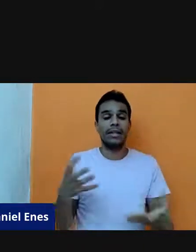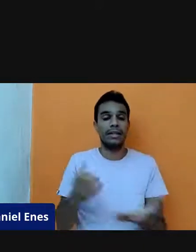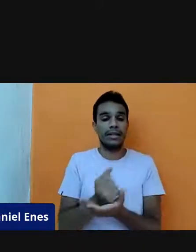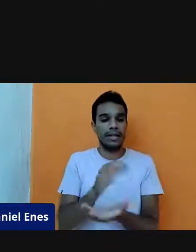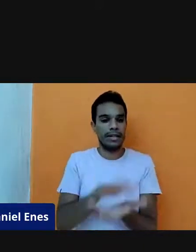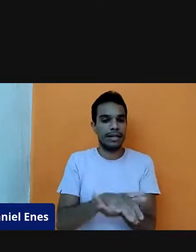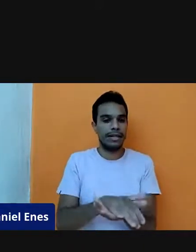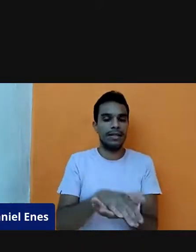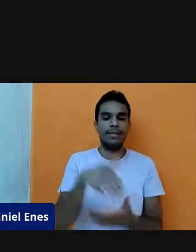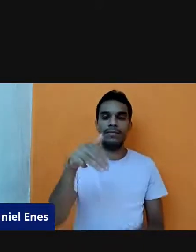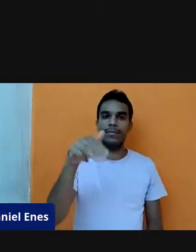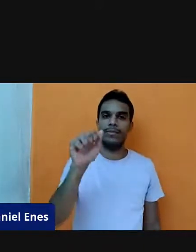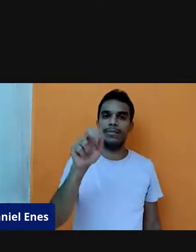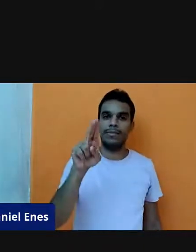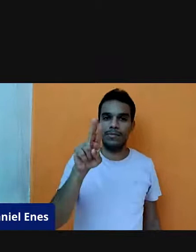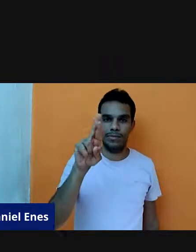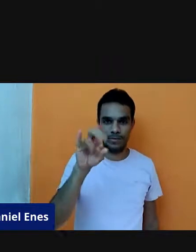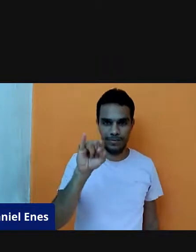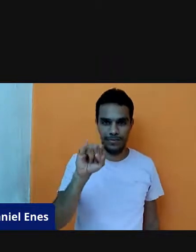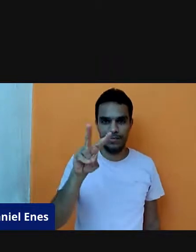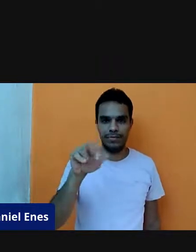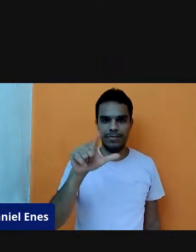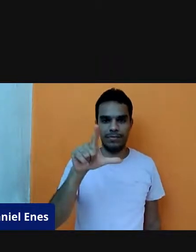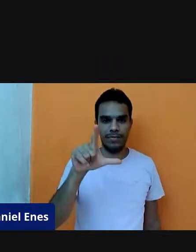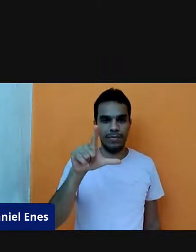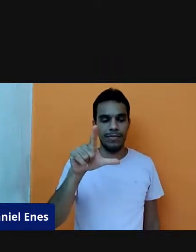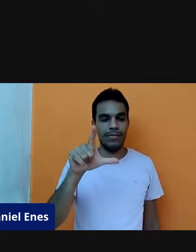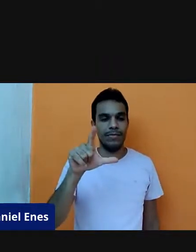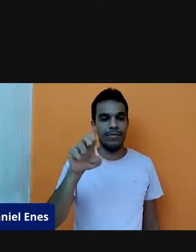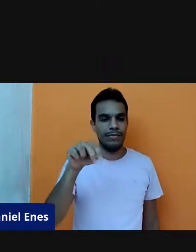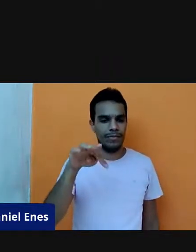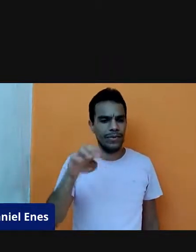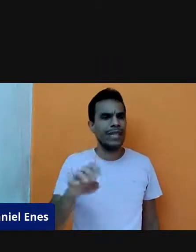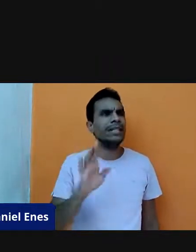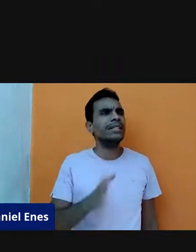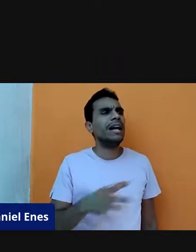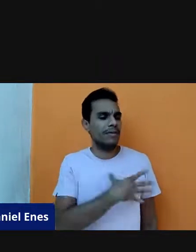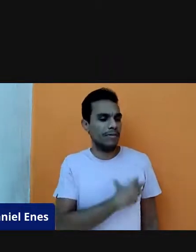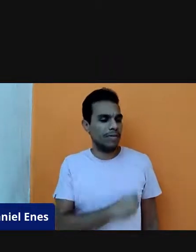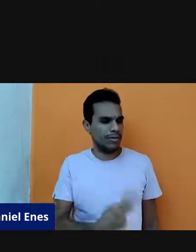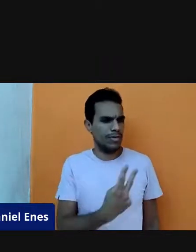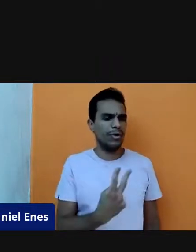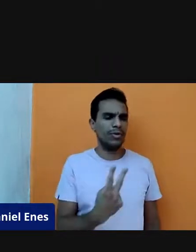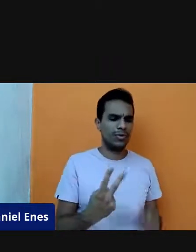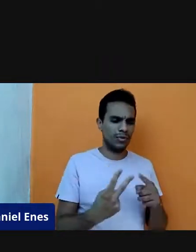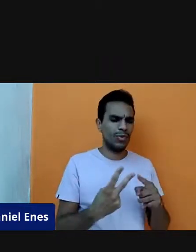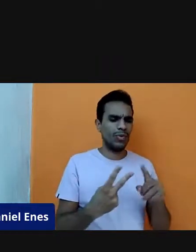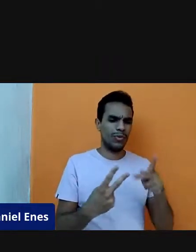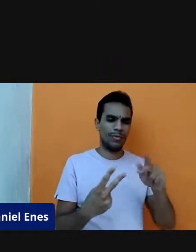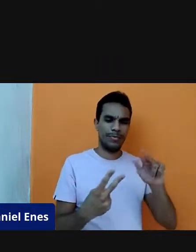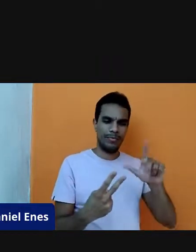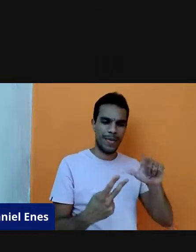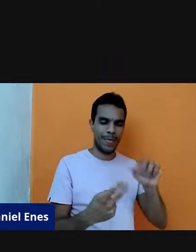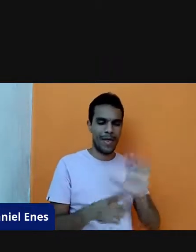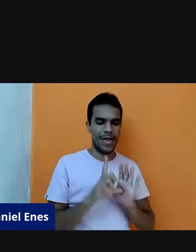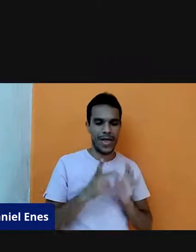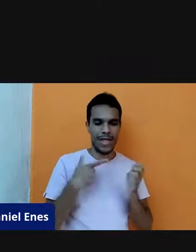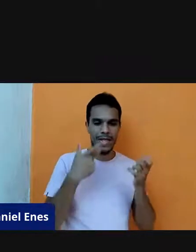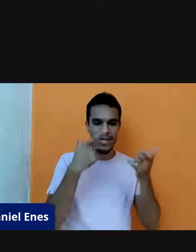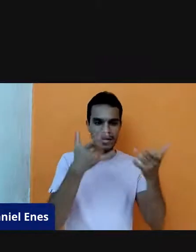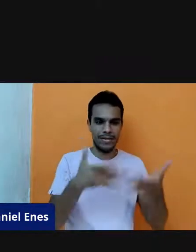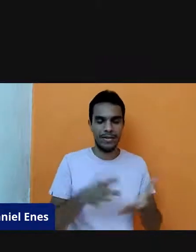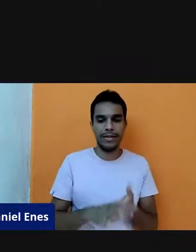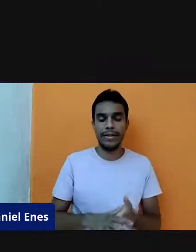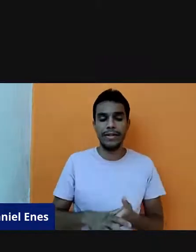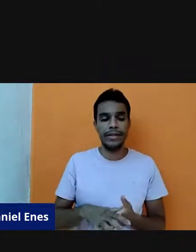Valente, com quem tem dois filhos, já falei do segundo, que é o Paulo, e por conta da carreira do marido, ela vive em